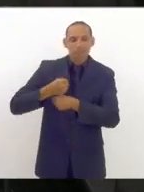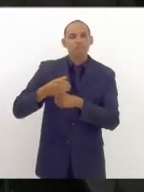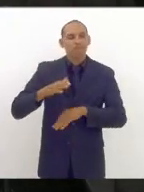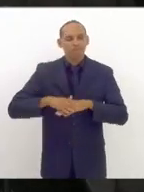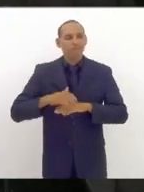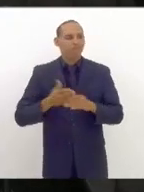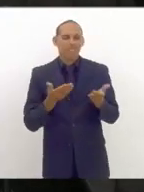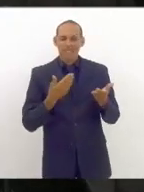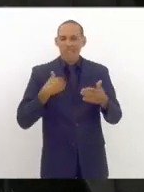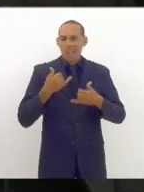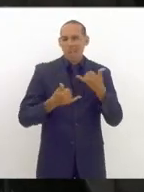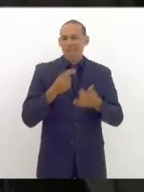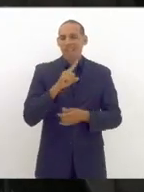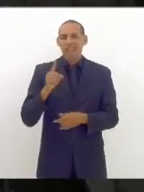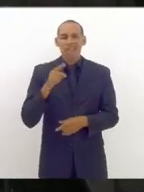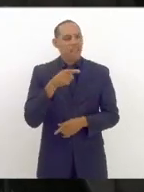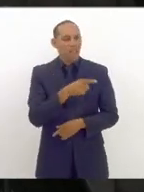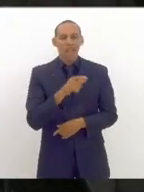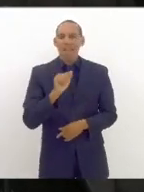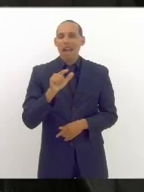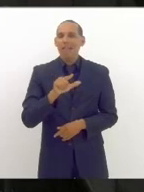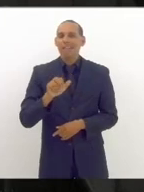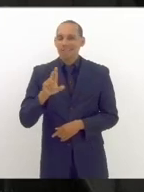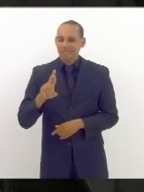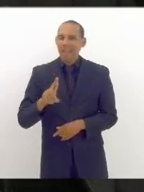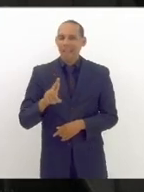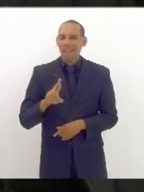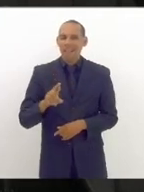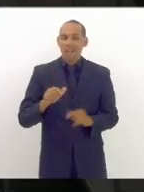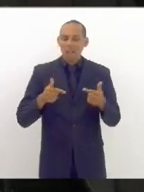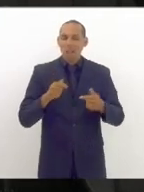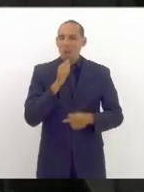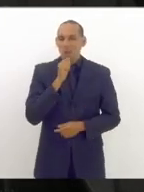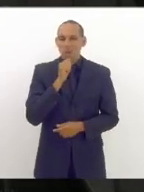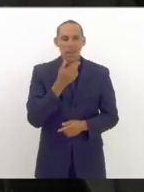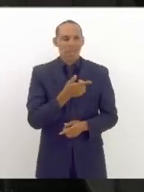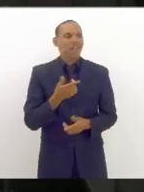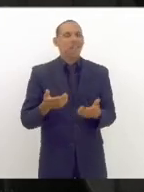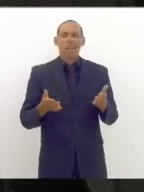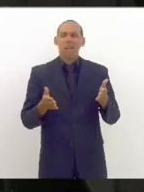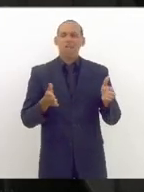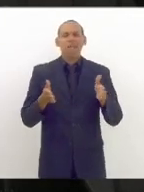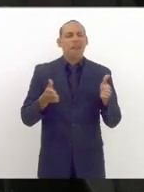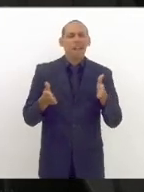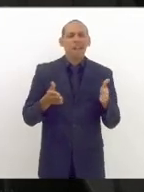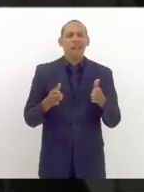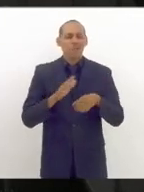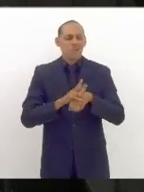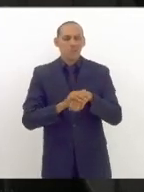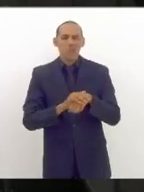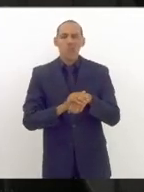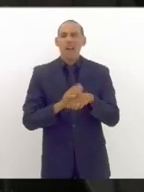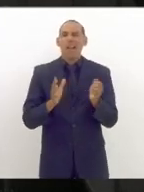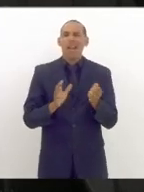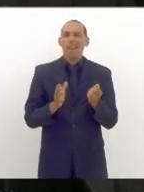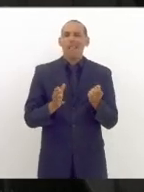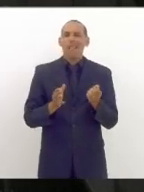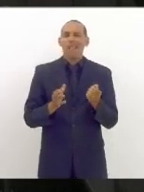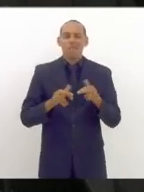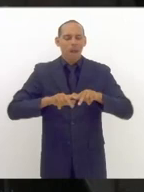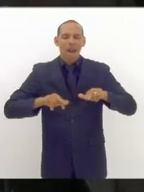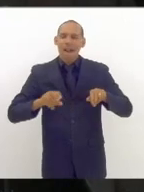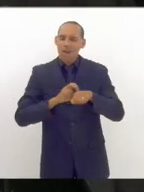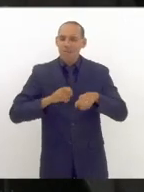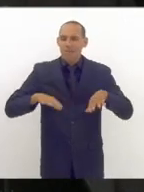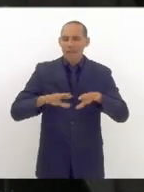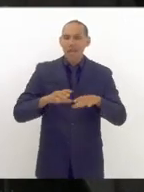aquela brincadeira que o CAP me dá muito azar, né? Porque esses anos todos com pandemia, com doença, com problema, com certeza absoluta teremos mais